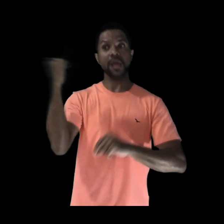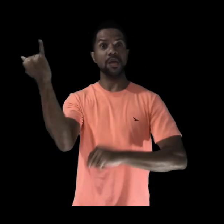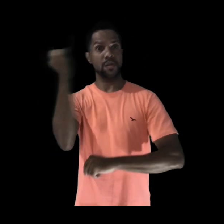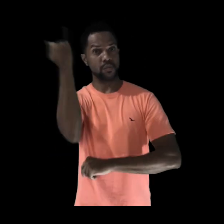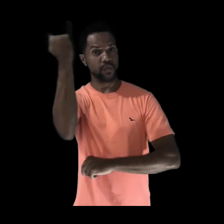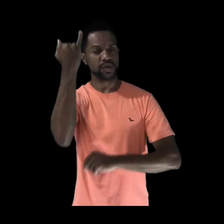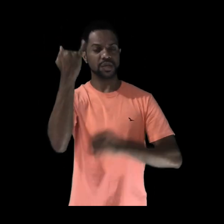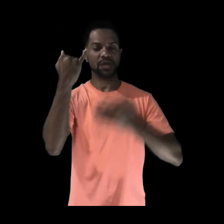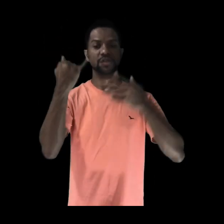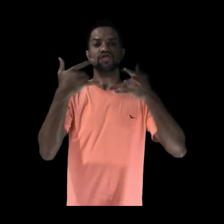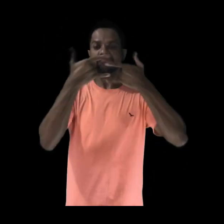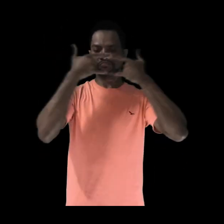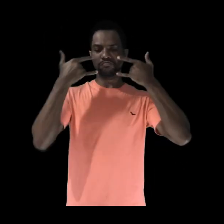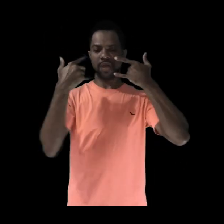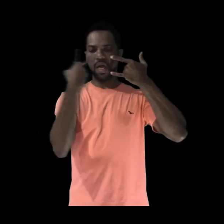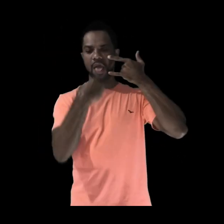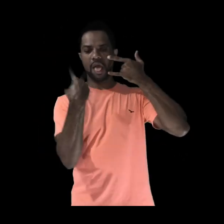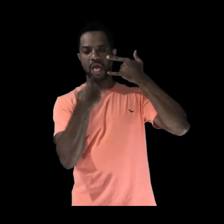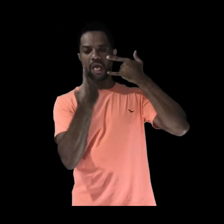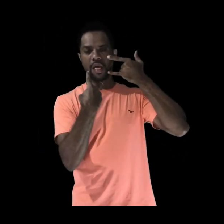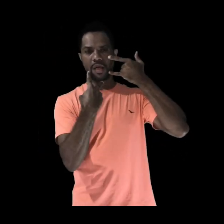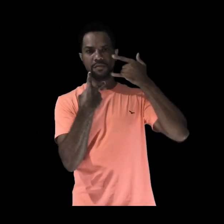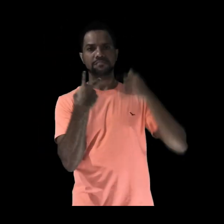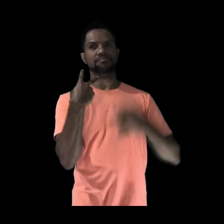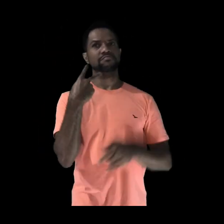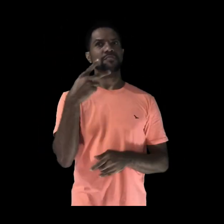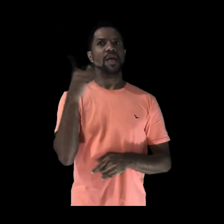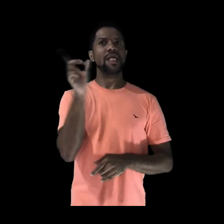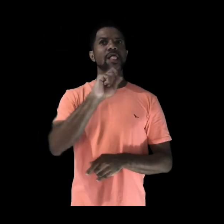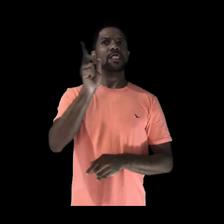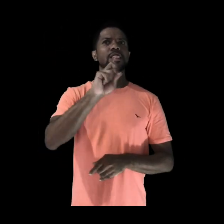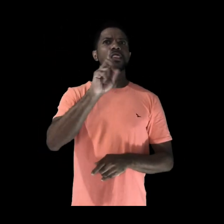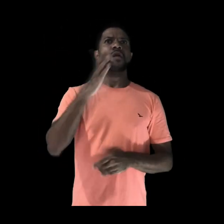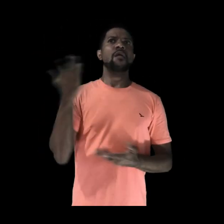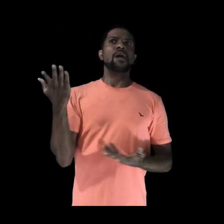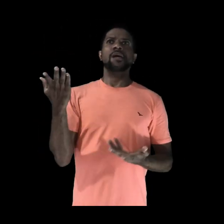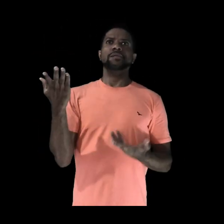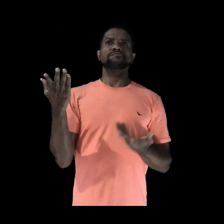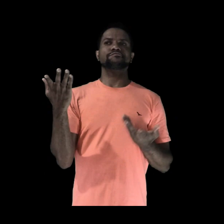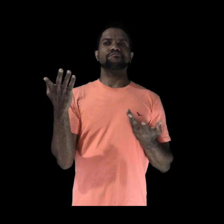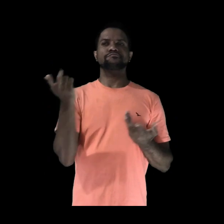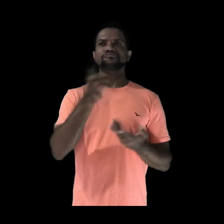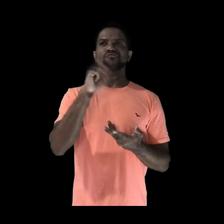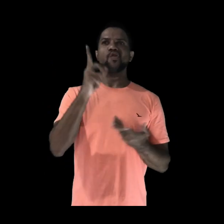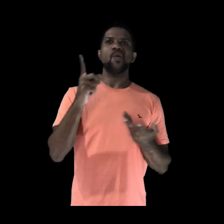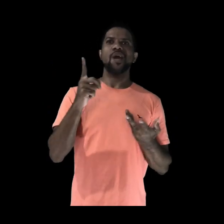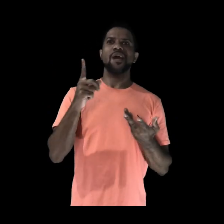muito importante que a gente frise que leitura labial, ela não é